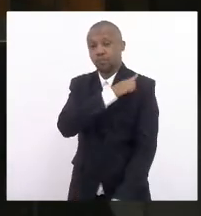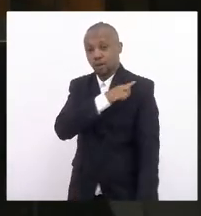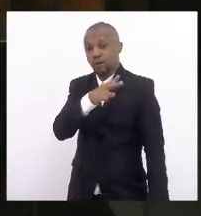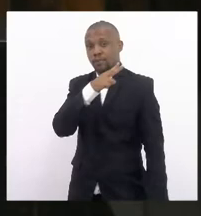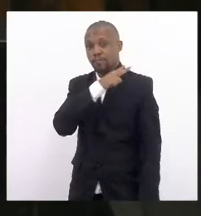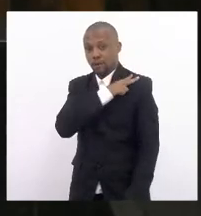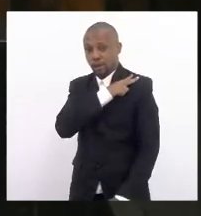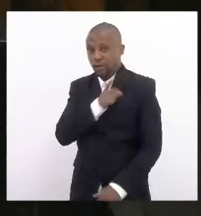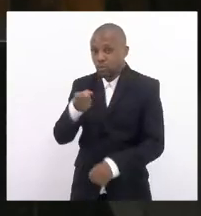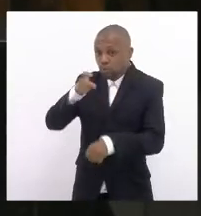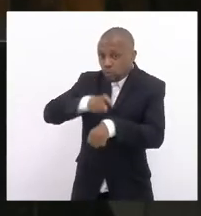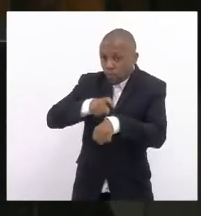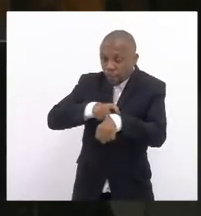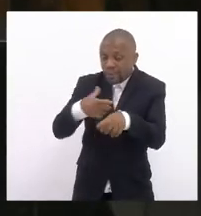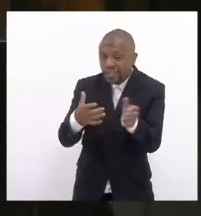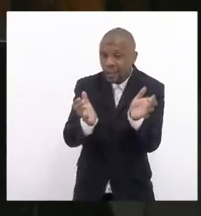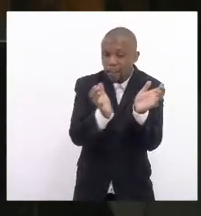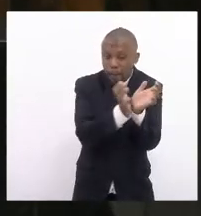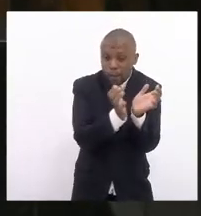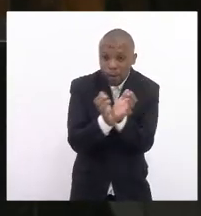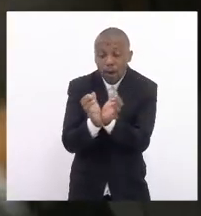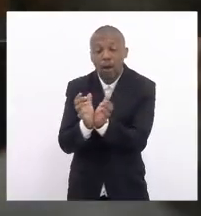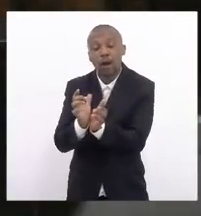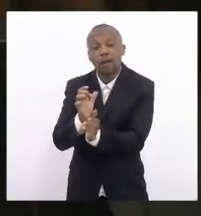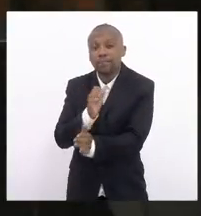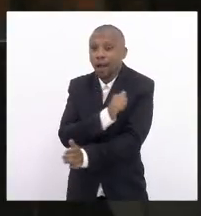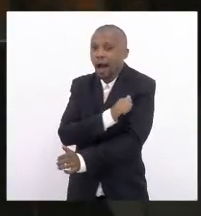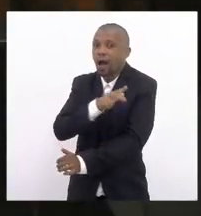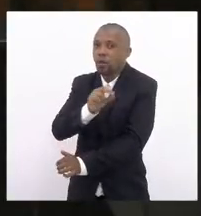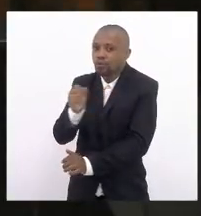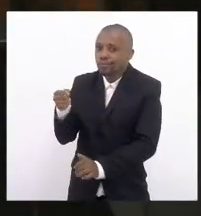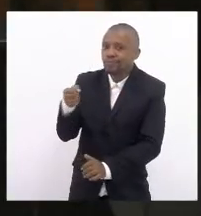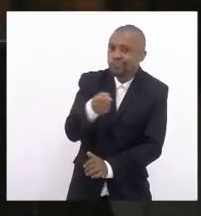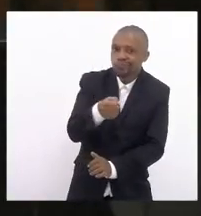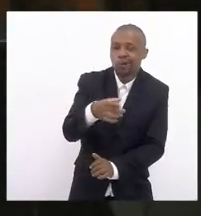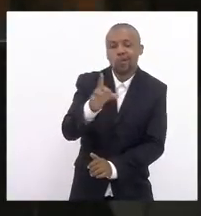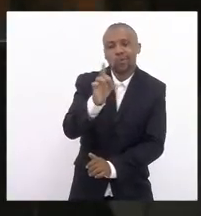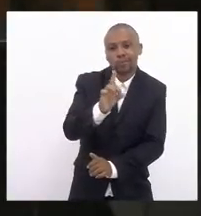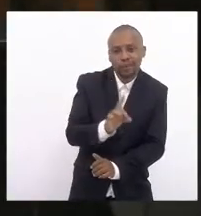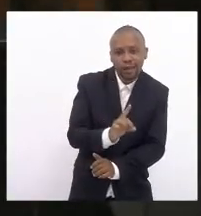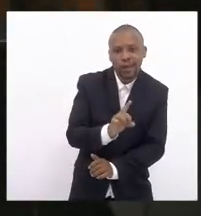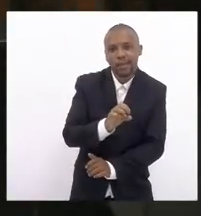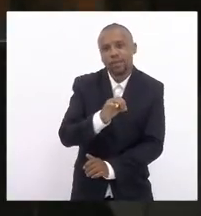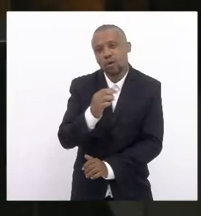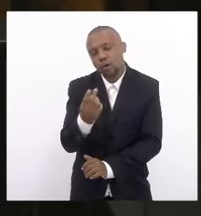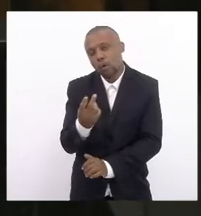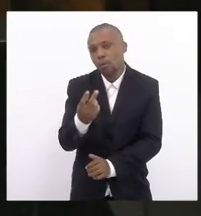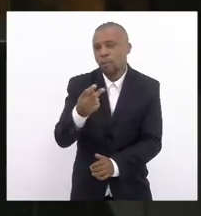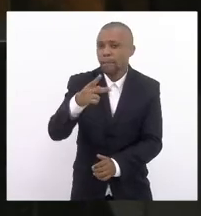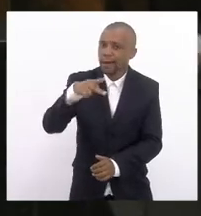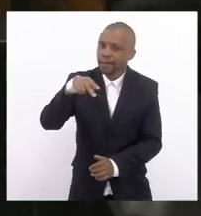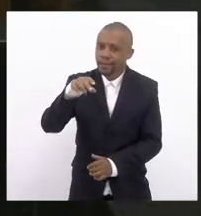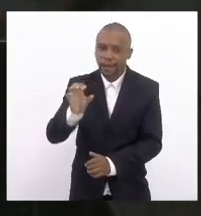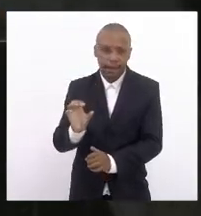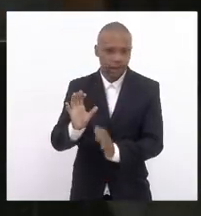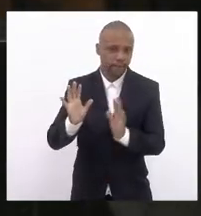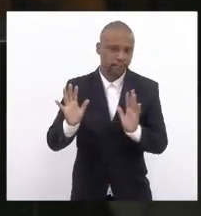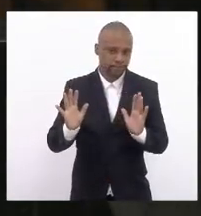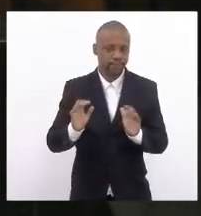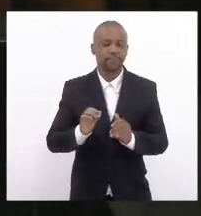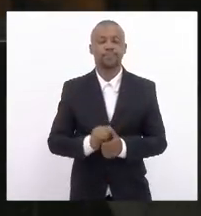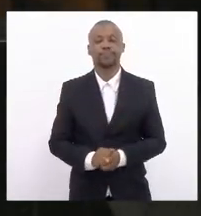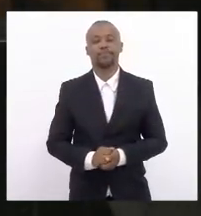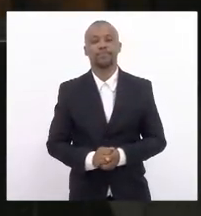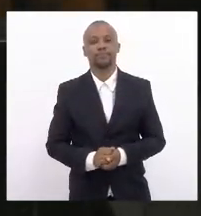quando nessas salas houver alunos matriculados com deficiência, com necessidade educacional especial. O